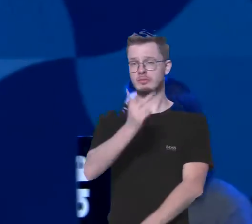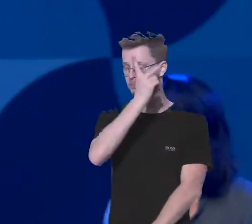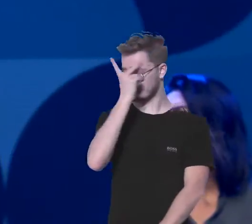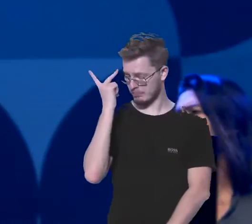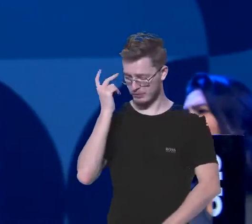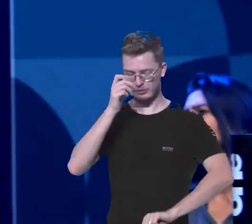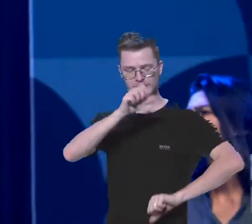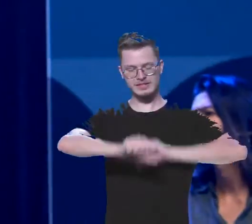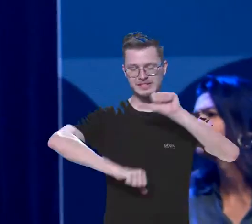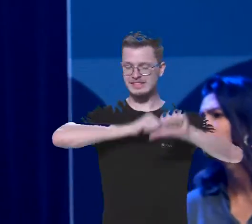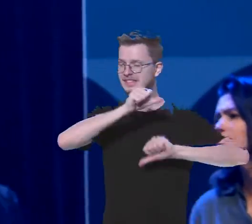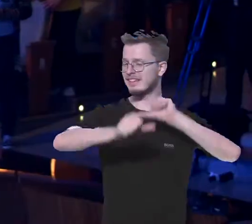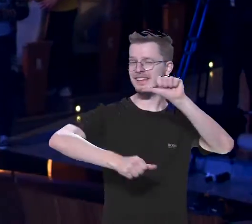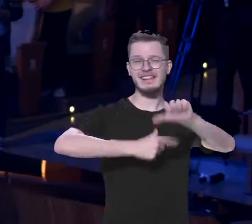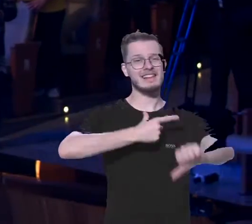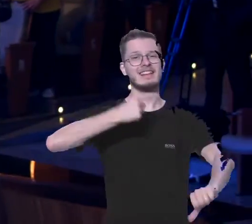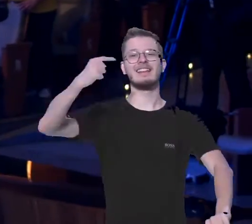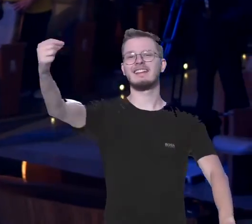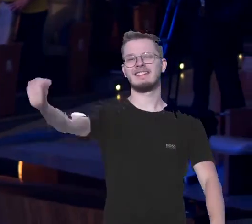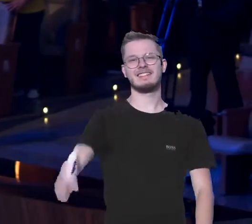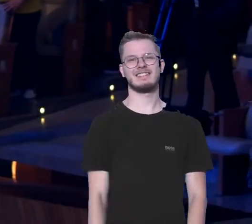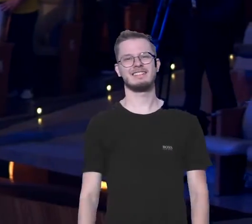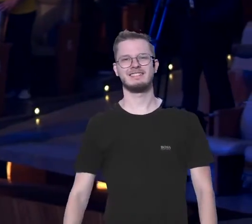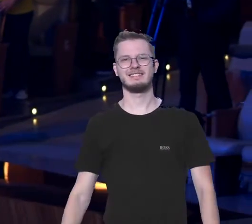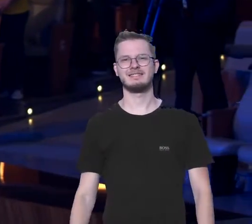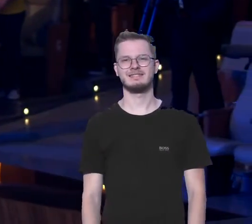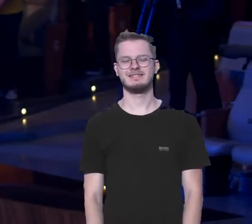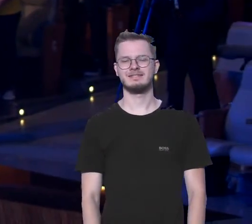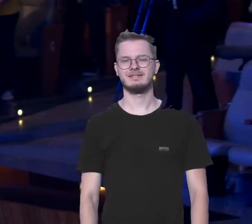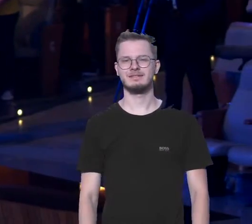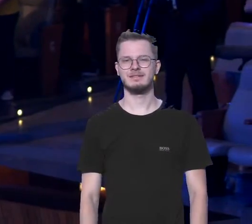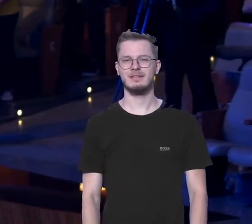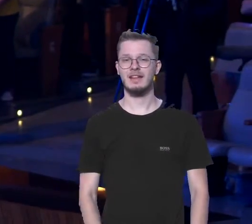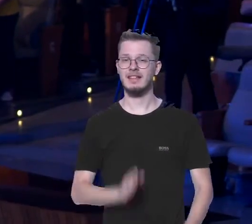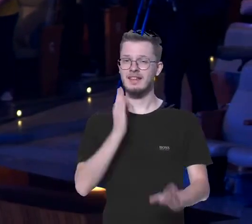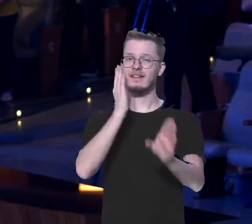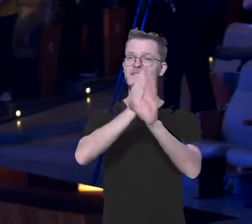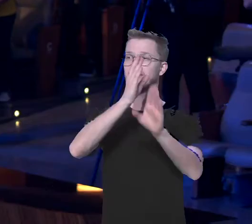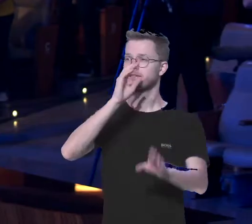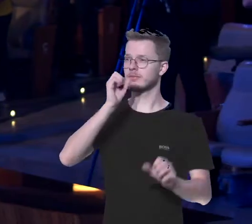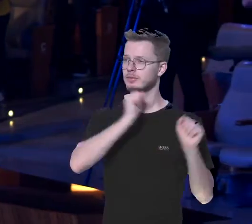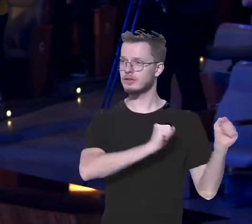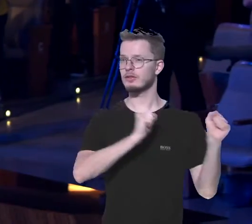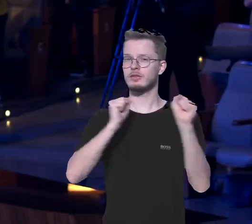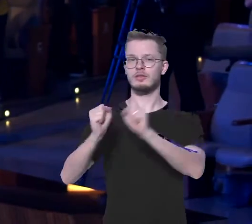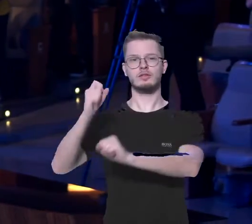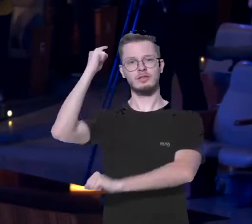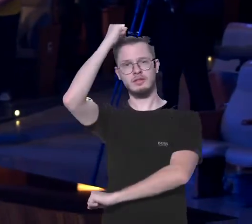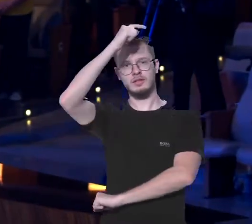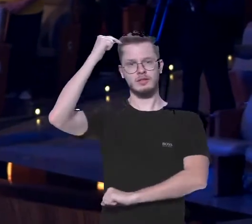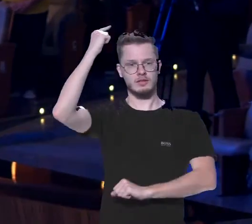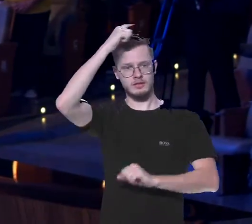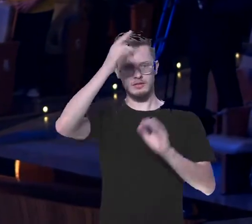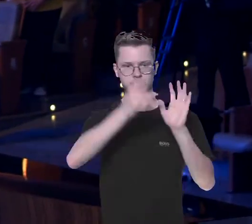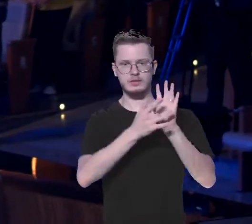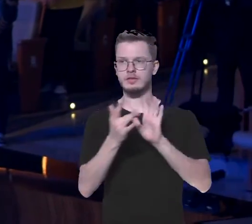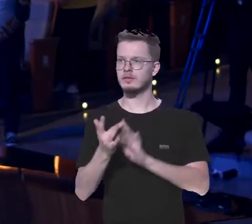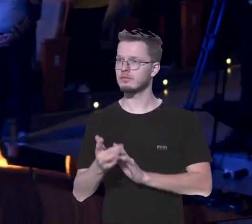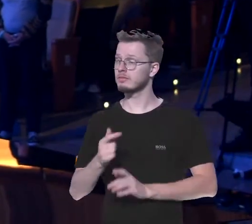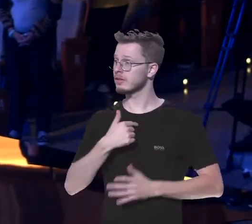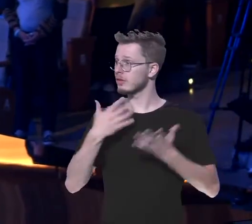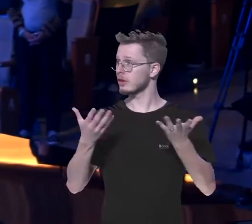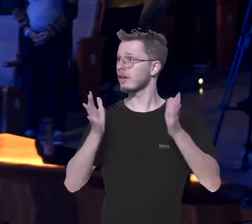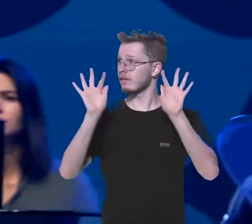transformadas, porque existe liberdade no poderoso sangue de Jesus. E eu quero terminar esse momento com uma